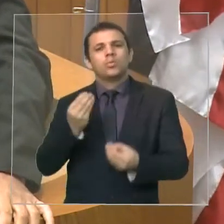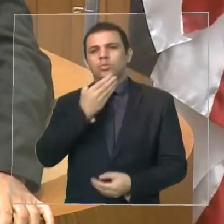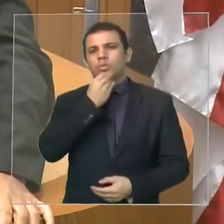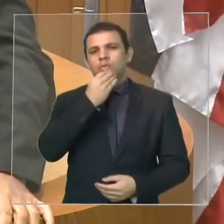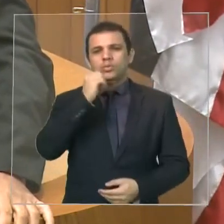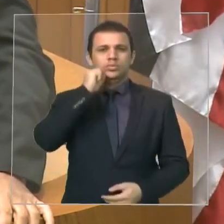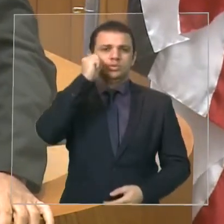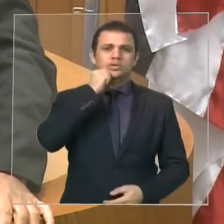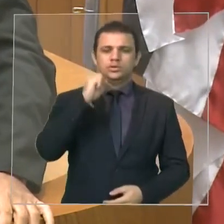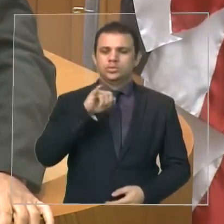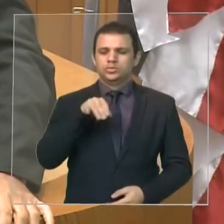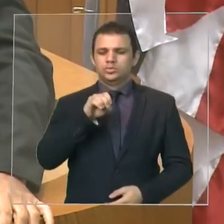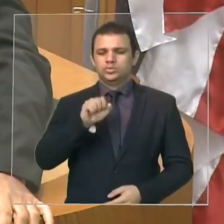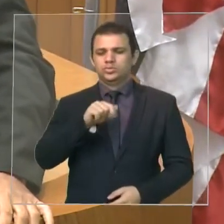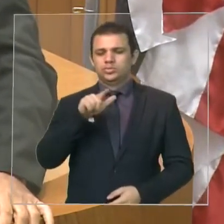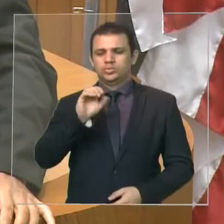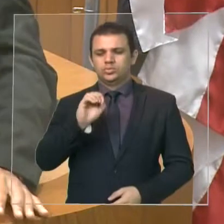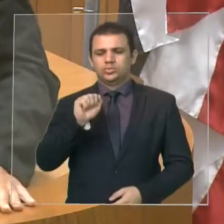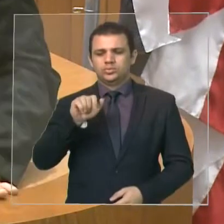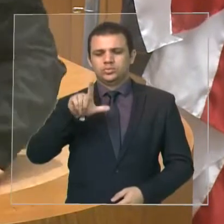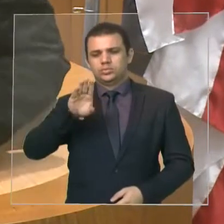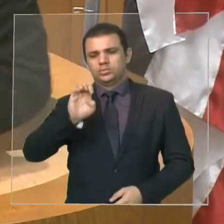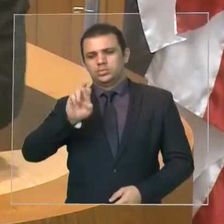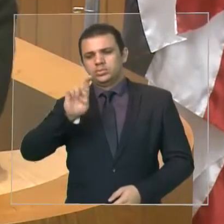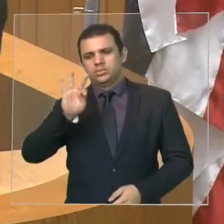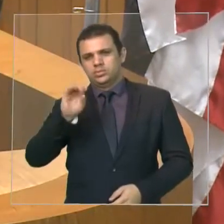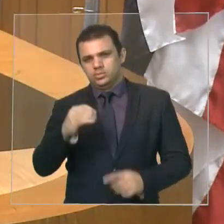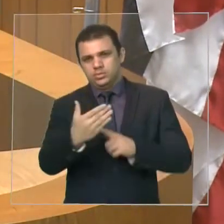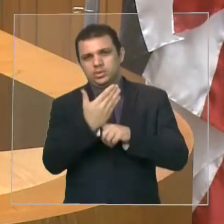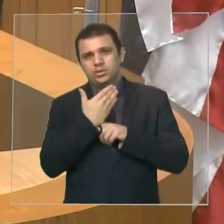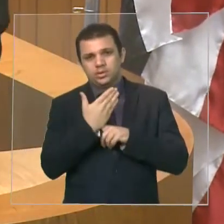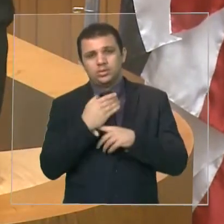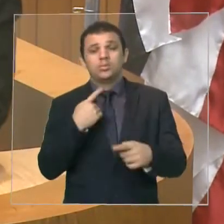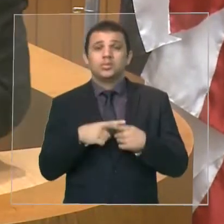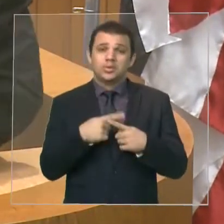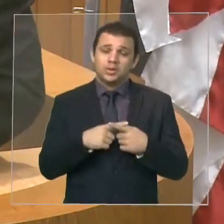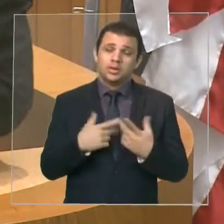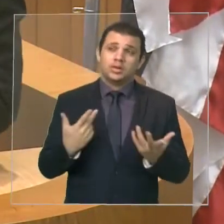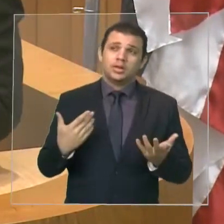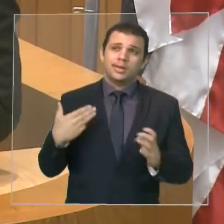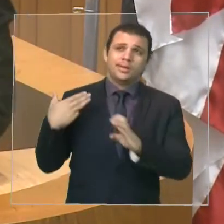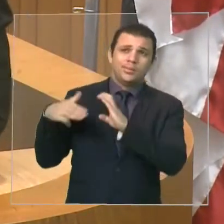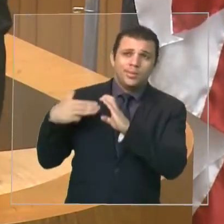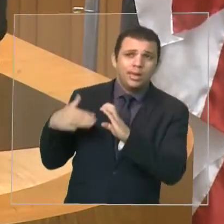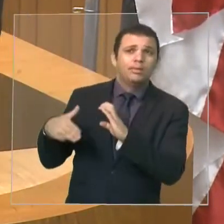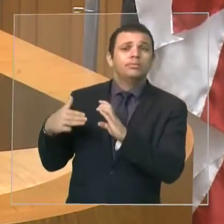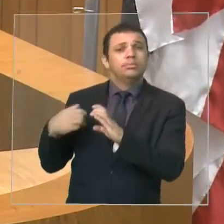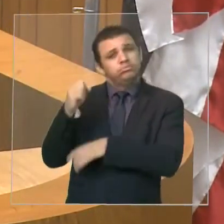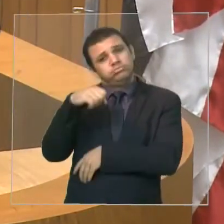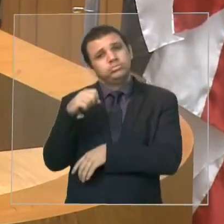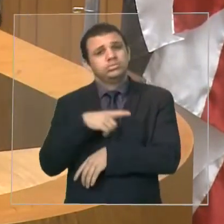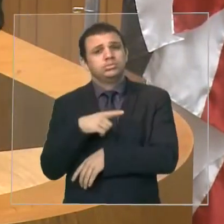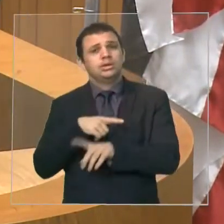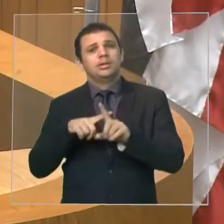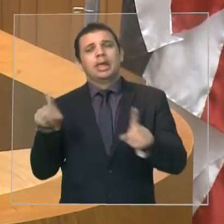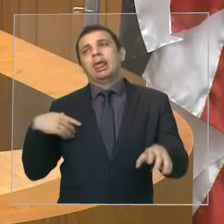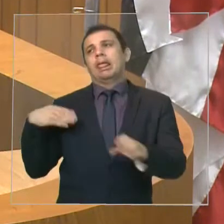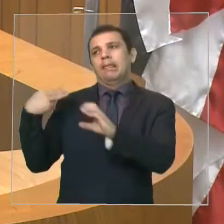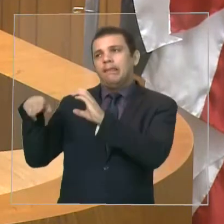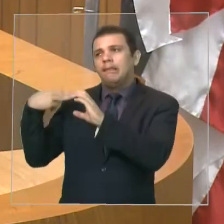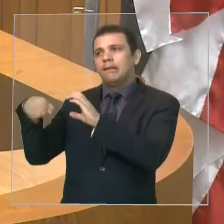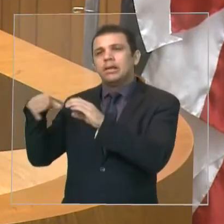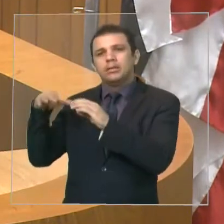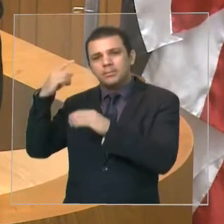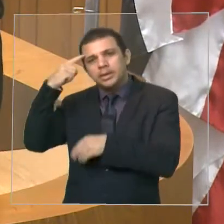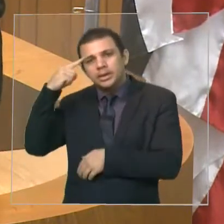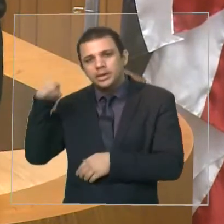Alberto. Essa questão de e-mail, nós somos ainda do tempo do e-mail, mas eu não quero saber de e-mail, eu quero saber de